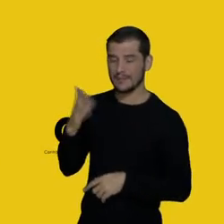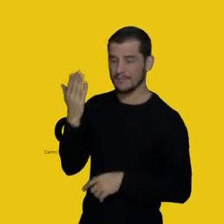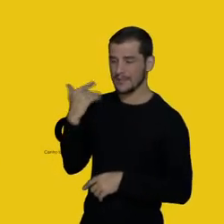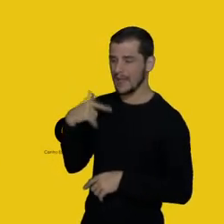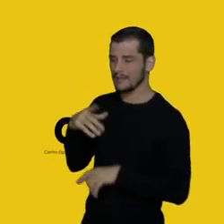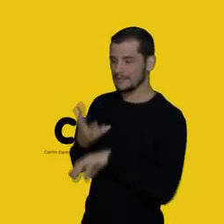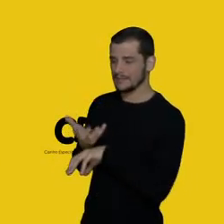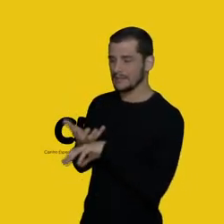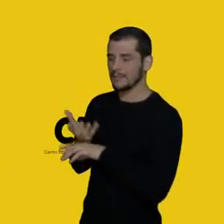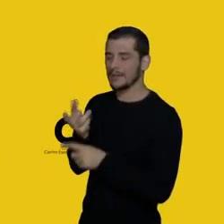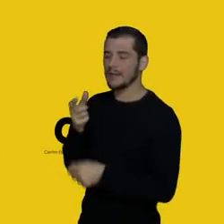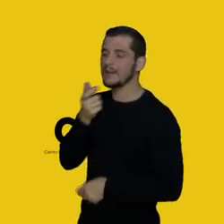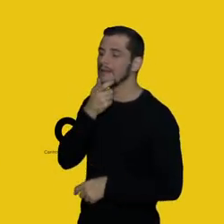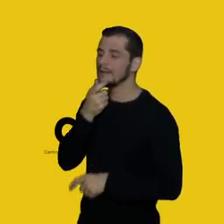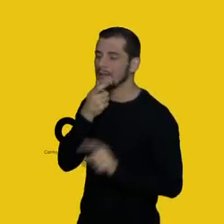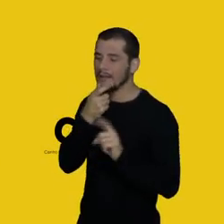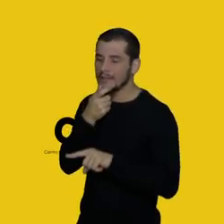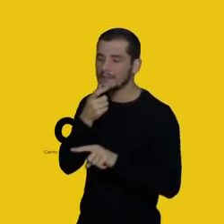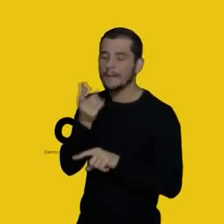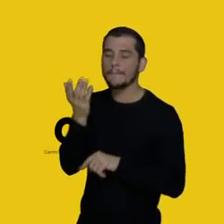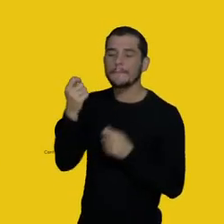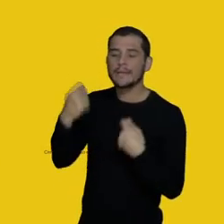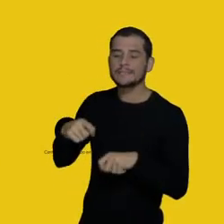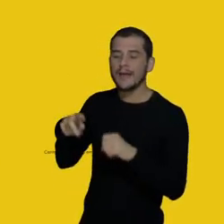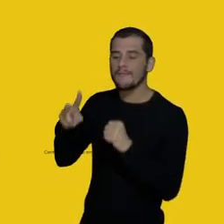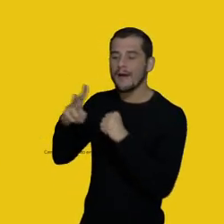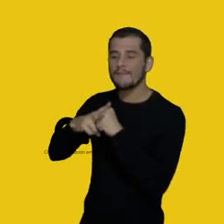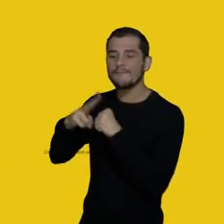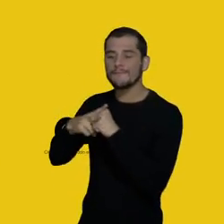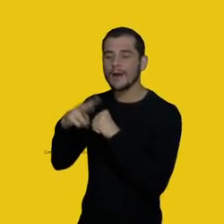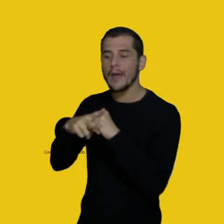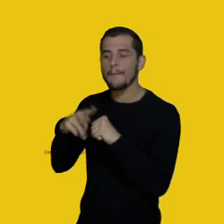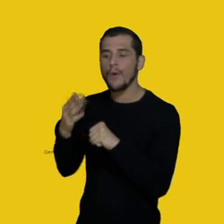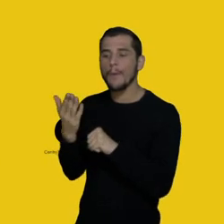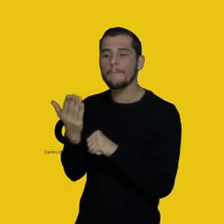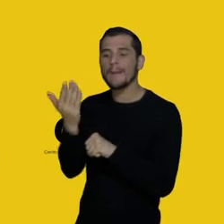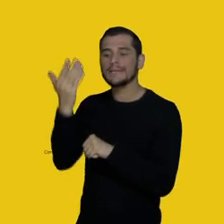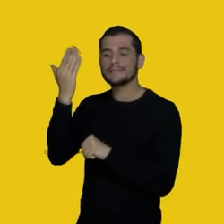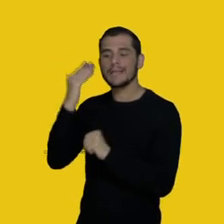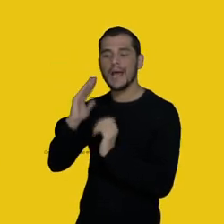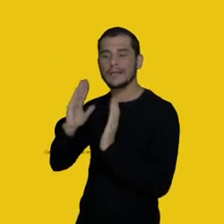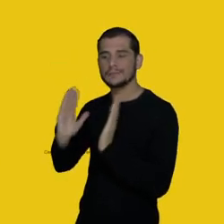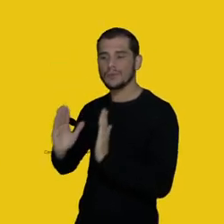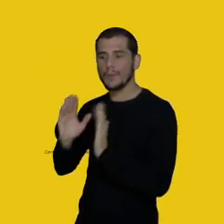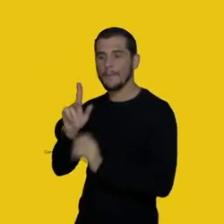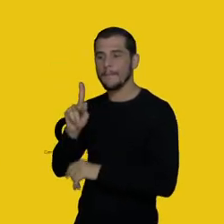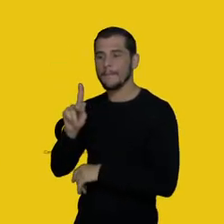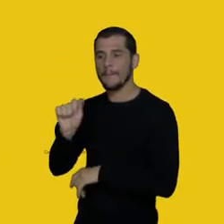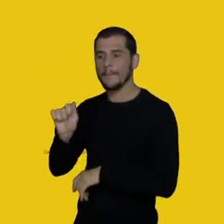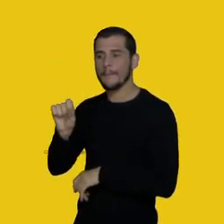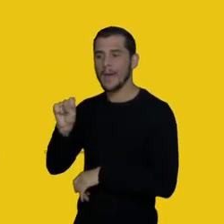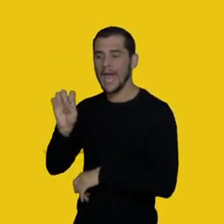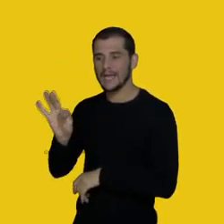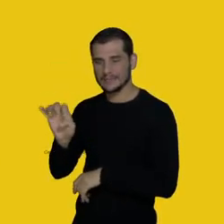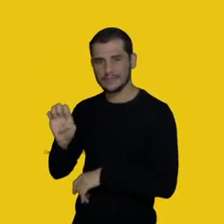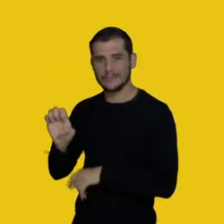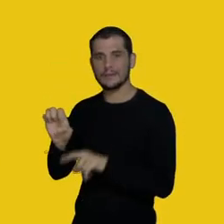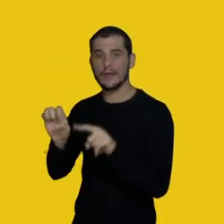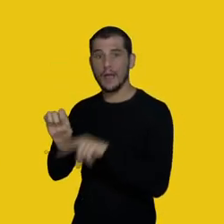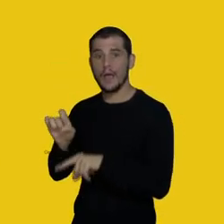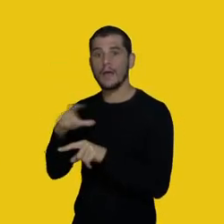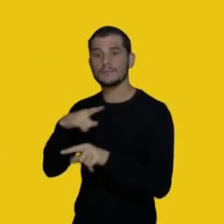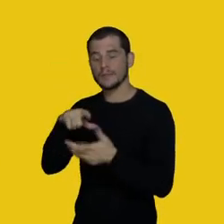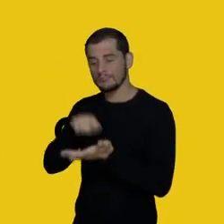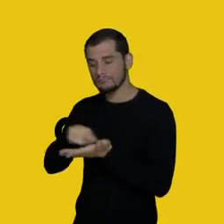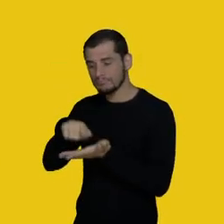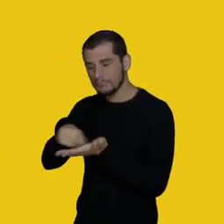cima os verbos no passado embaixo no pên assim mas assim era logo em seguida Então ela continuou com a